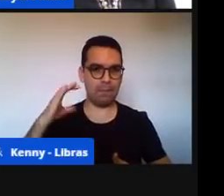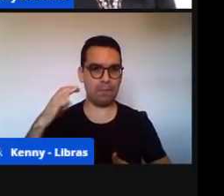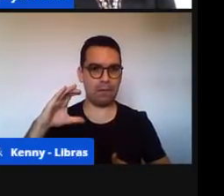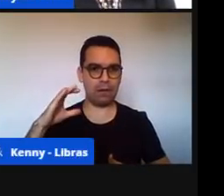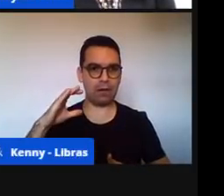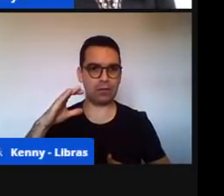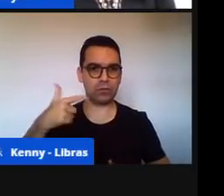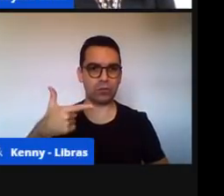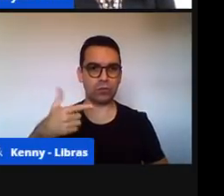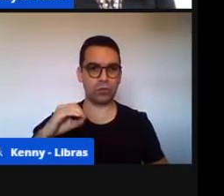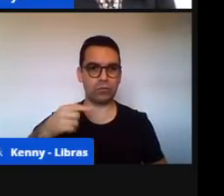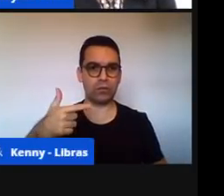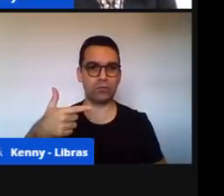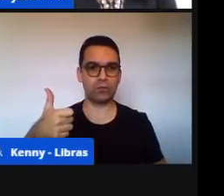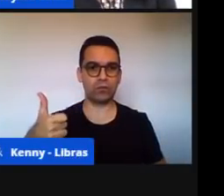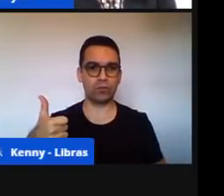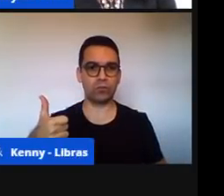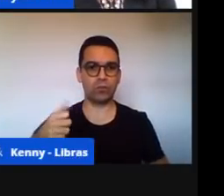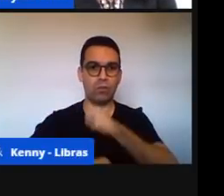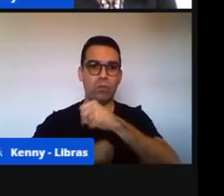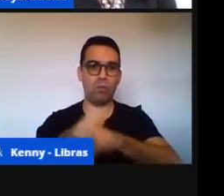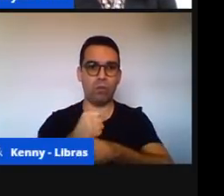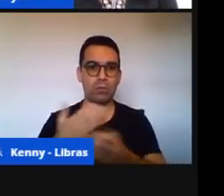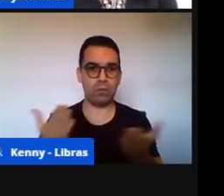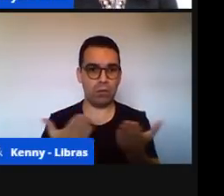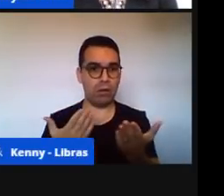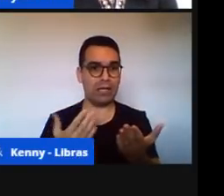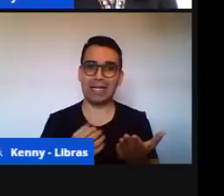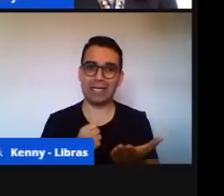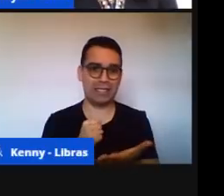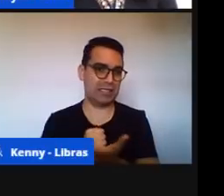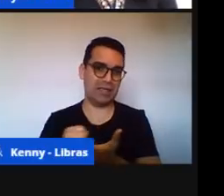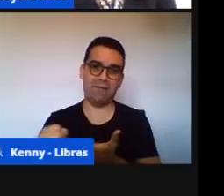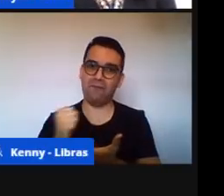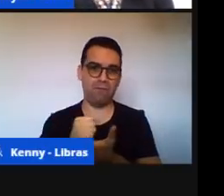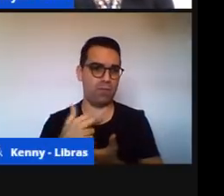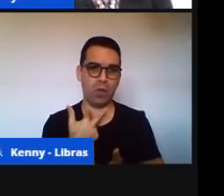organizar de forma que o que vencer por último vai ser consumido por último.